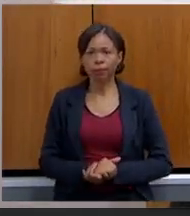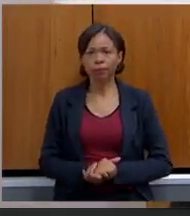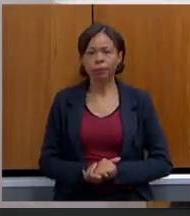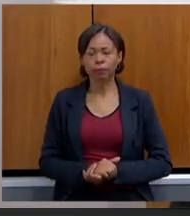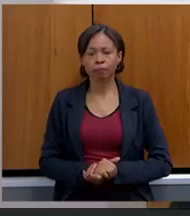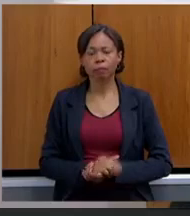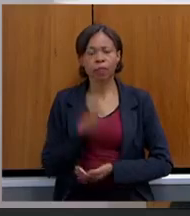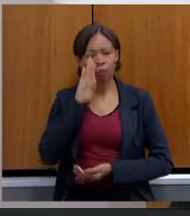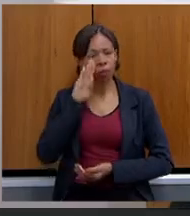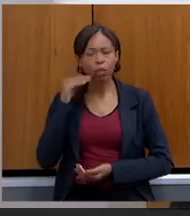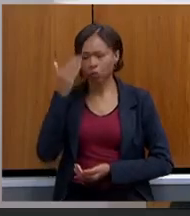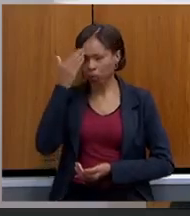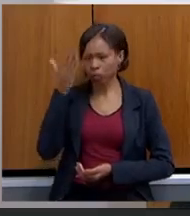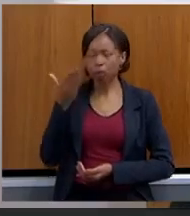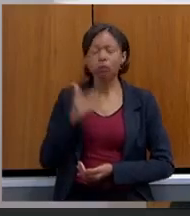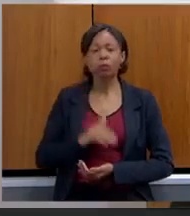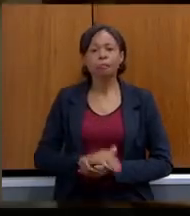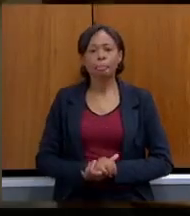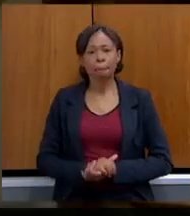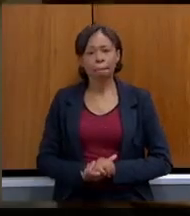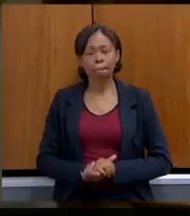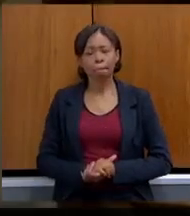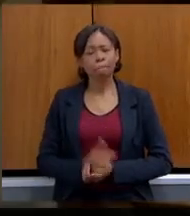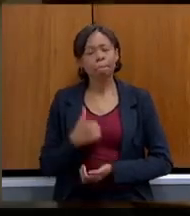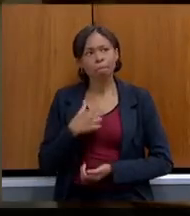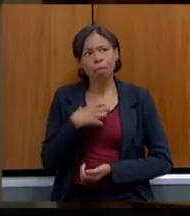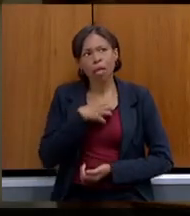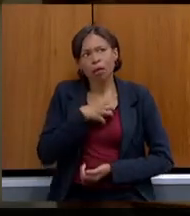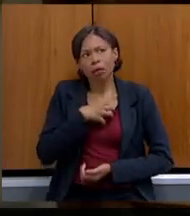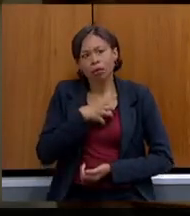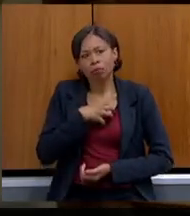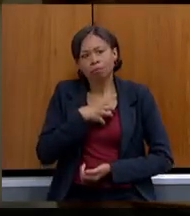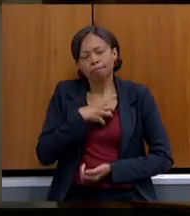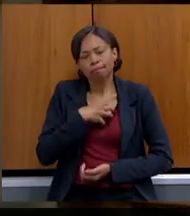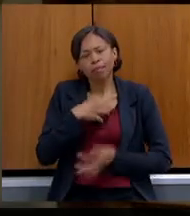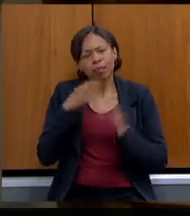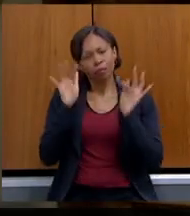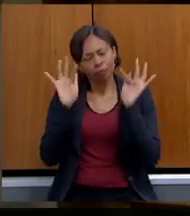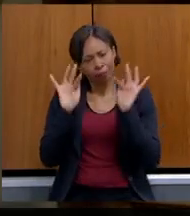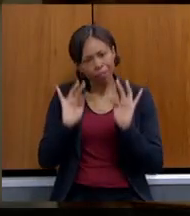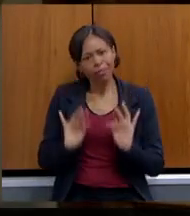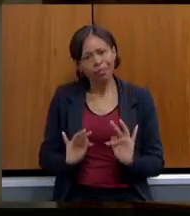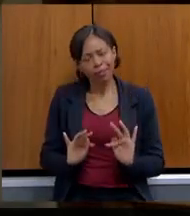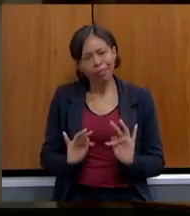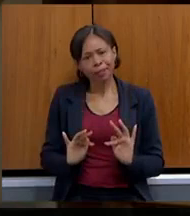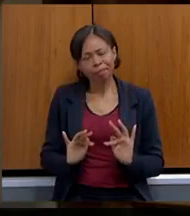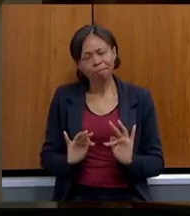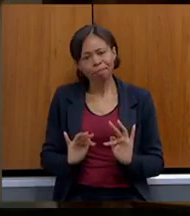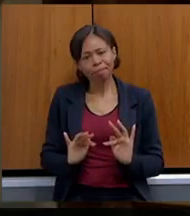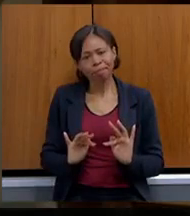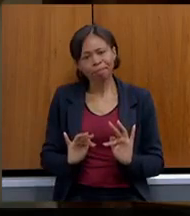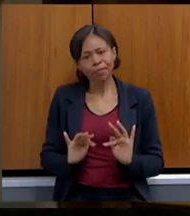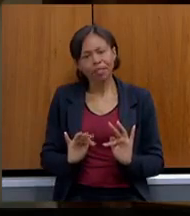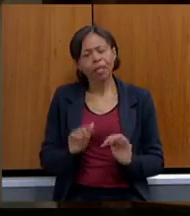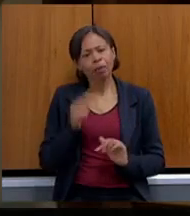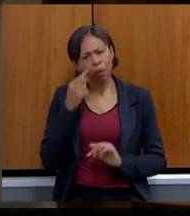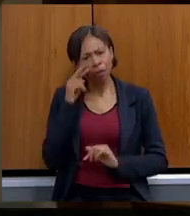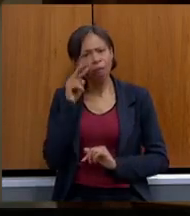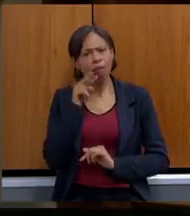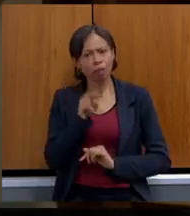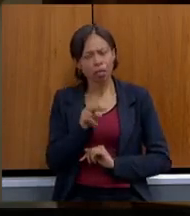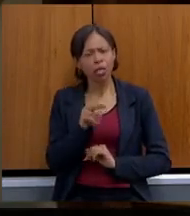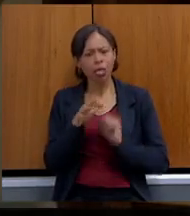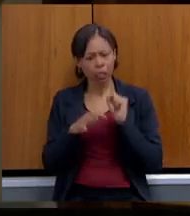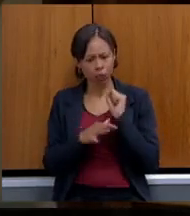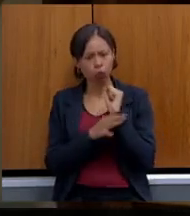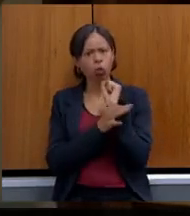obrigado Beatriz eu fico muito feliz secretária Engenheiro